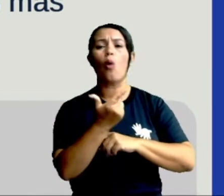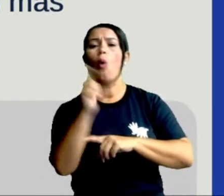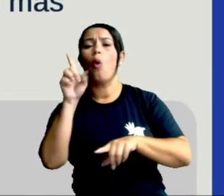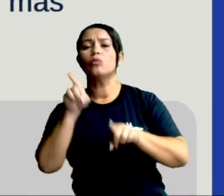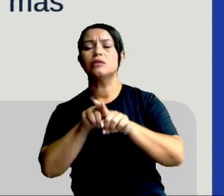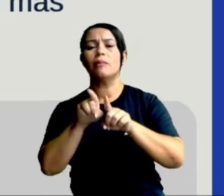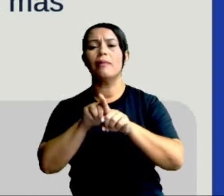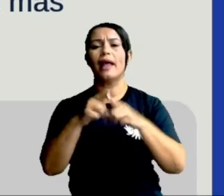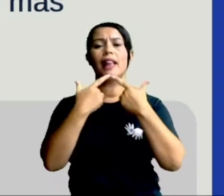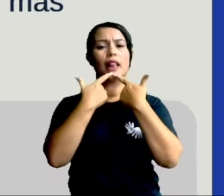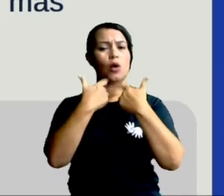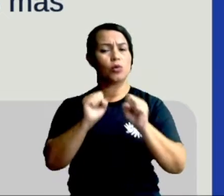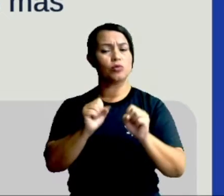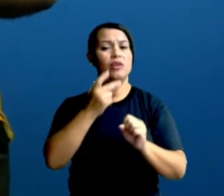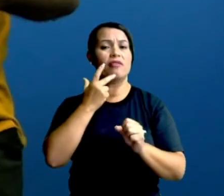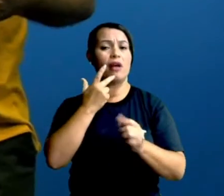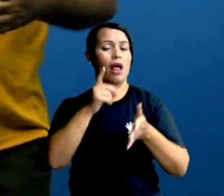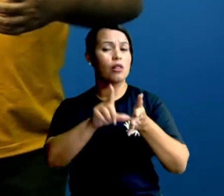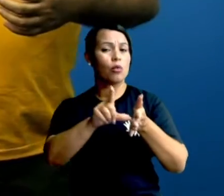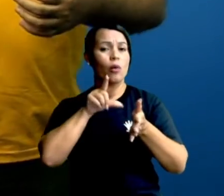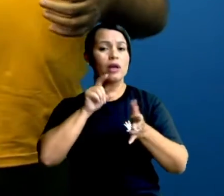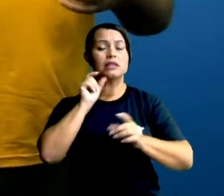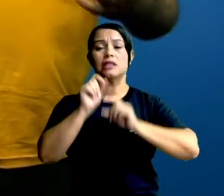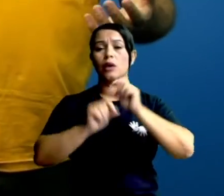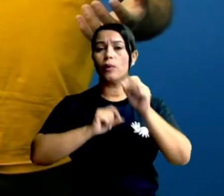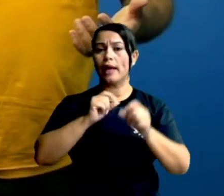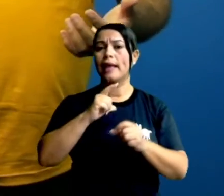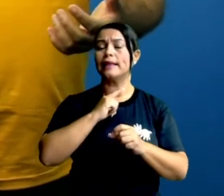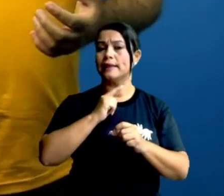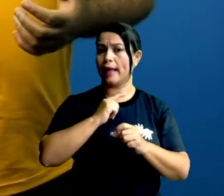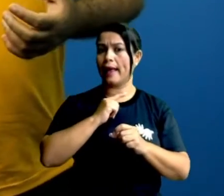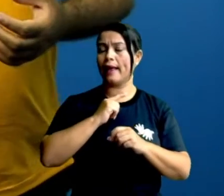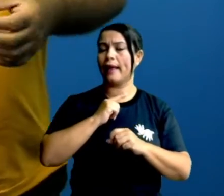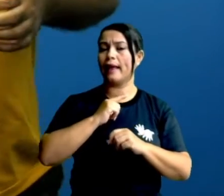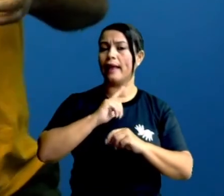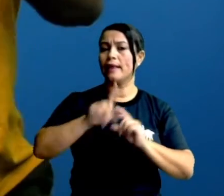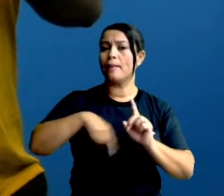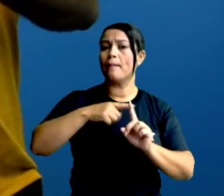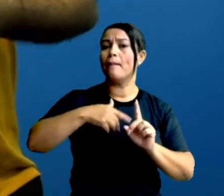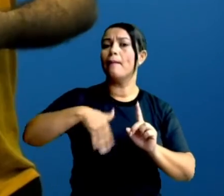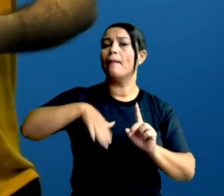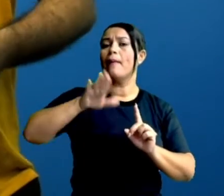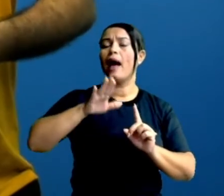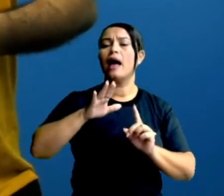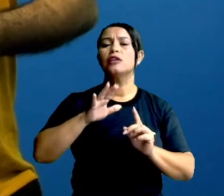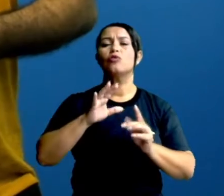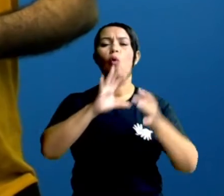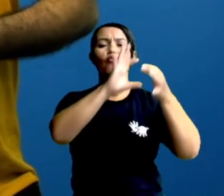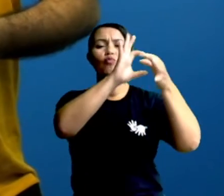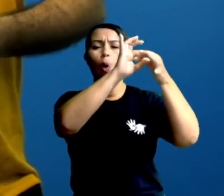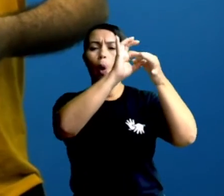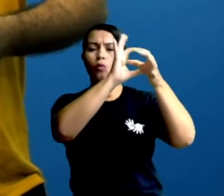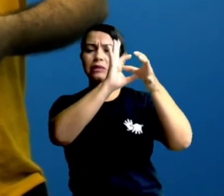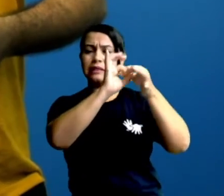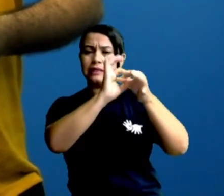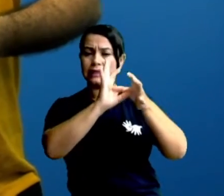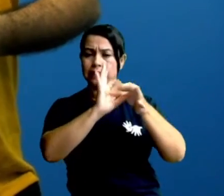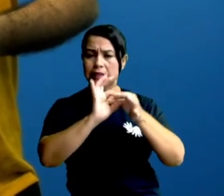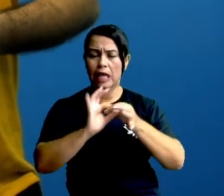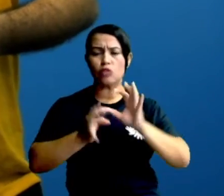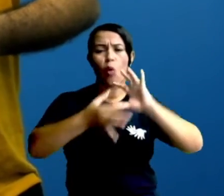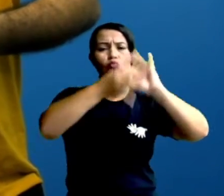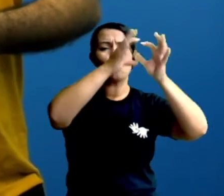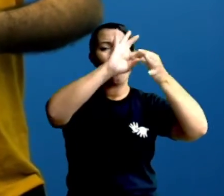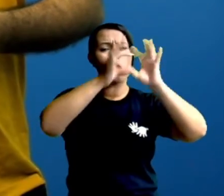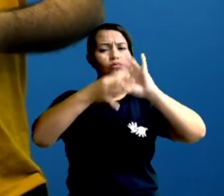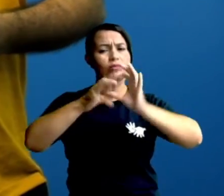extralinguísticos, que são aqueles a que eu me referi, que tem muito a ver com o contexto, né? Ou seja, de onde é